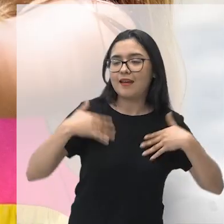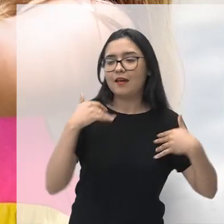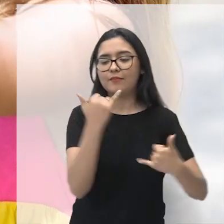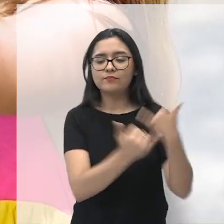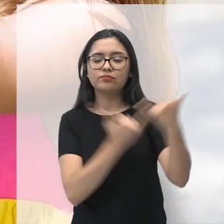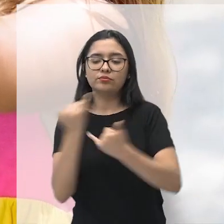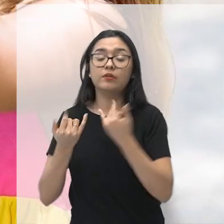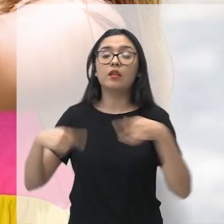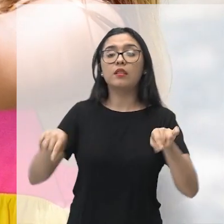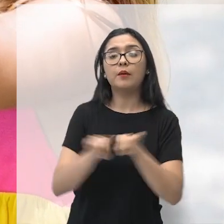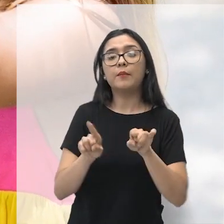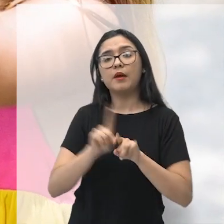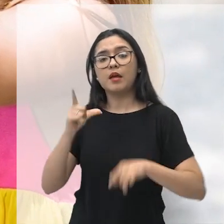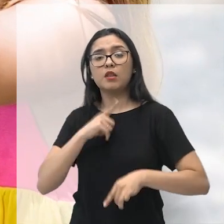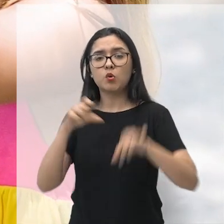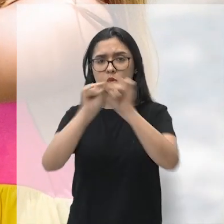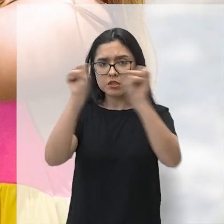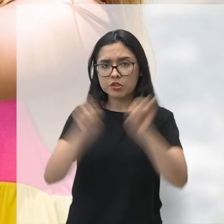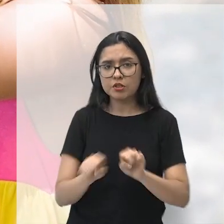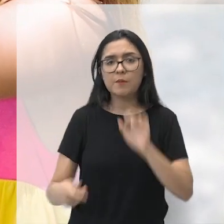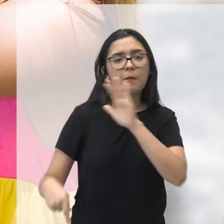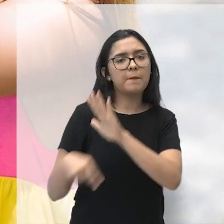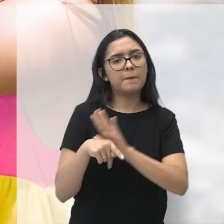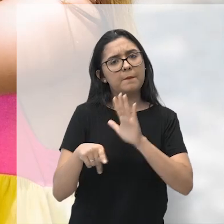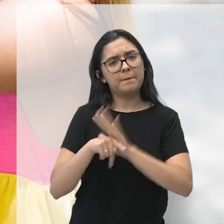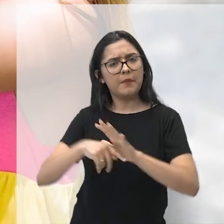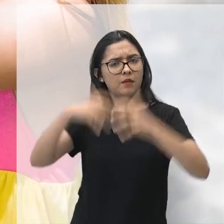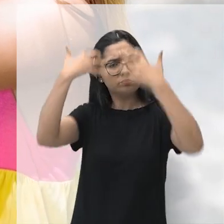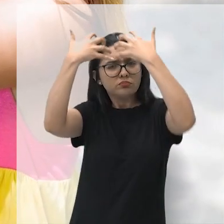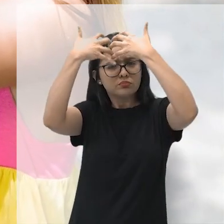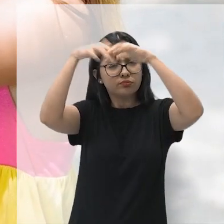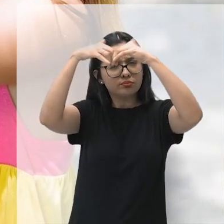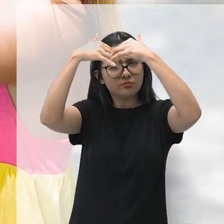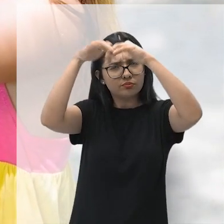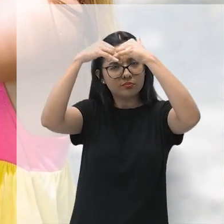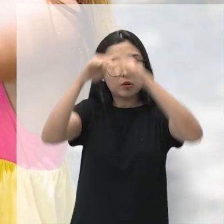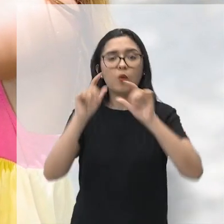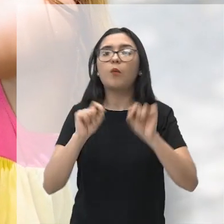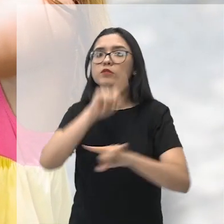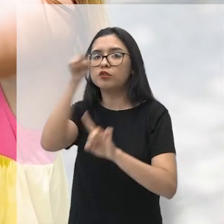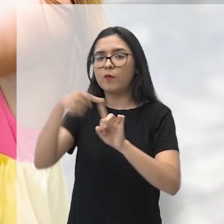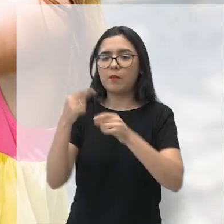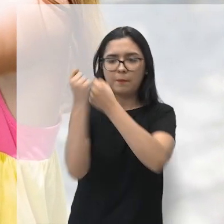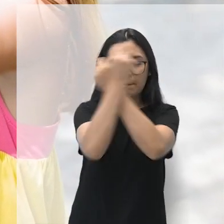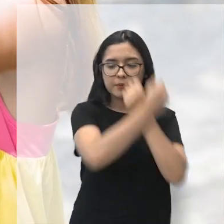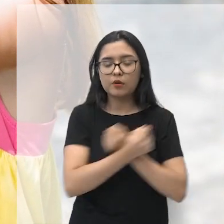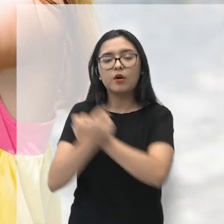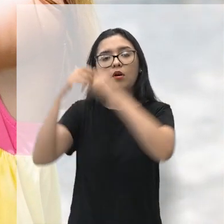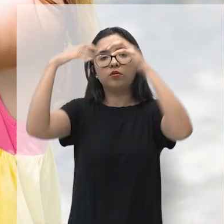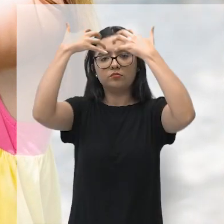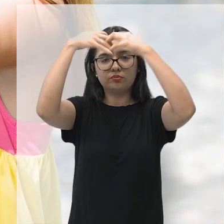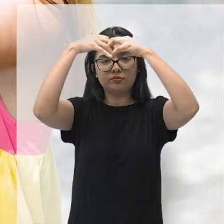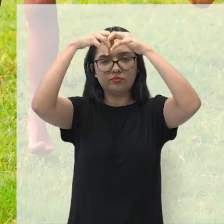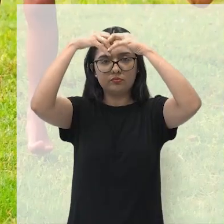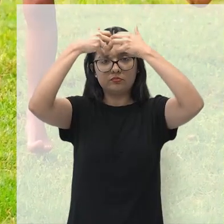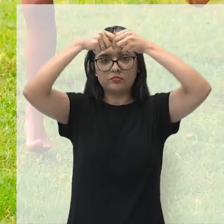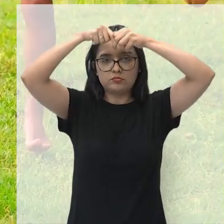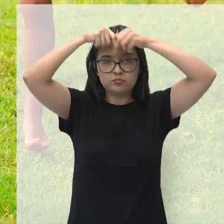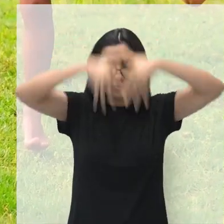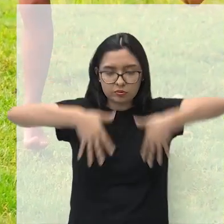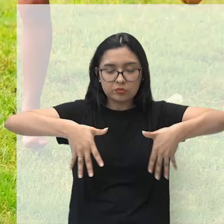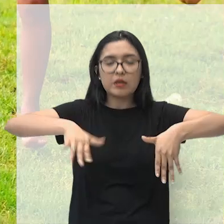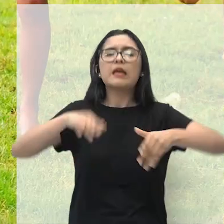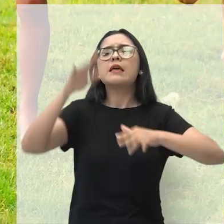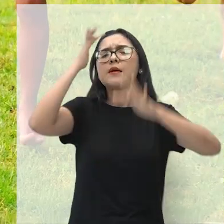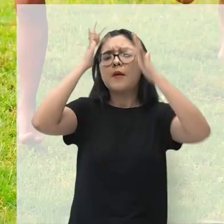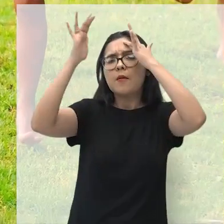brincadeira, existe um sistema complexo trabalhando incansavelmente para protegê-las: o sistema nervoso. Imagine